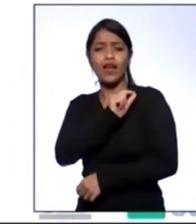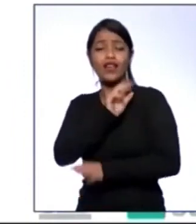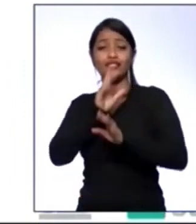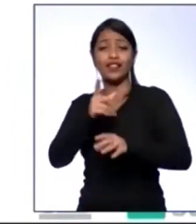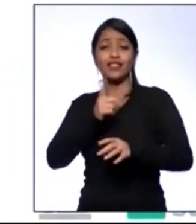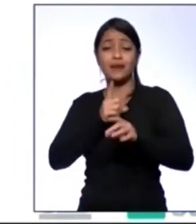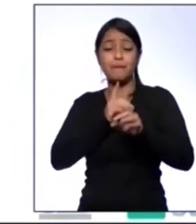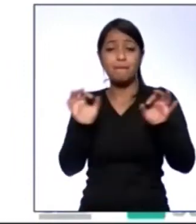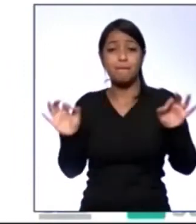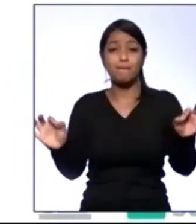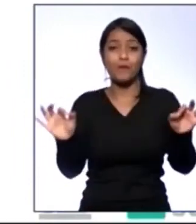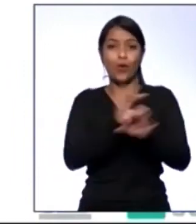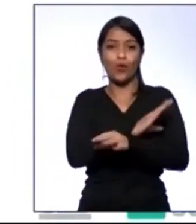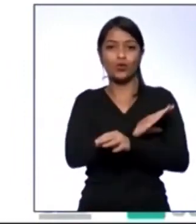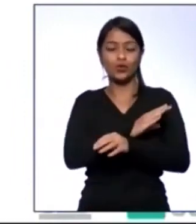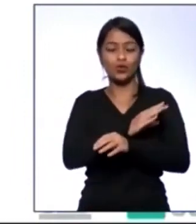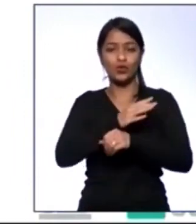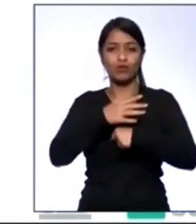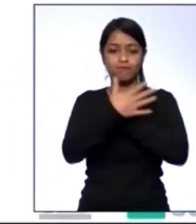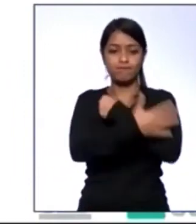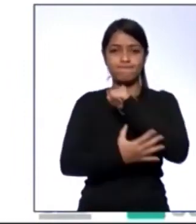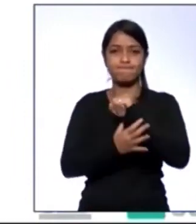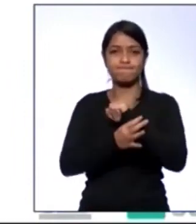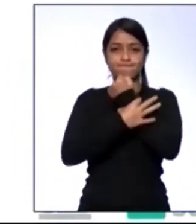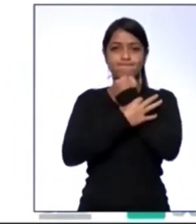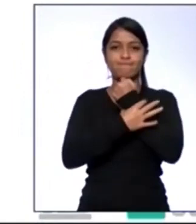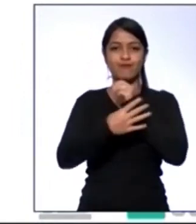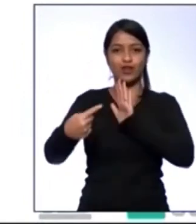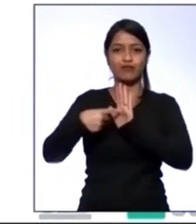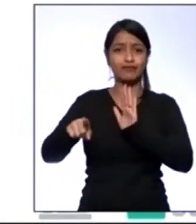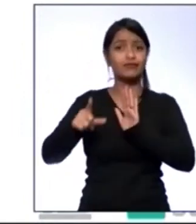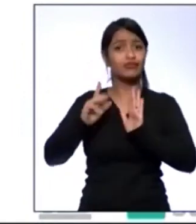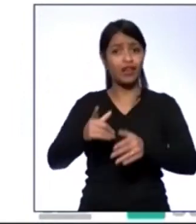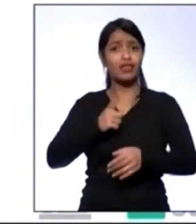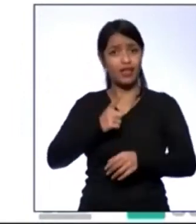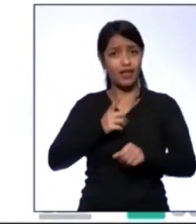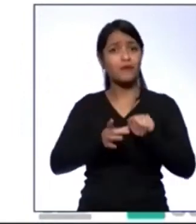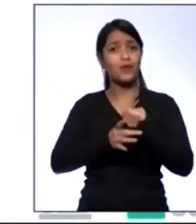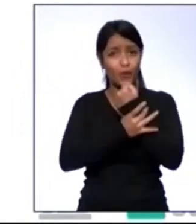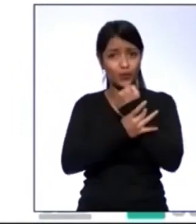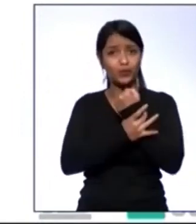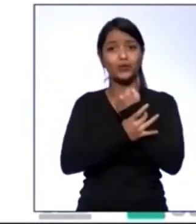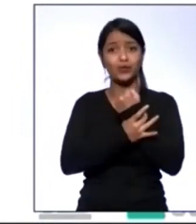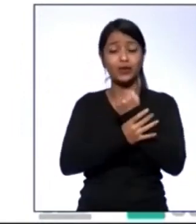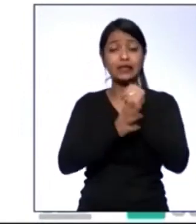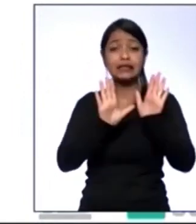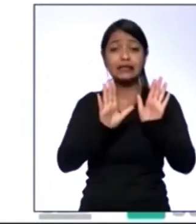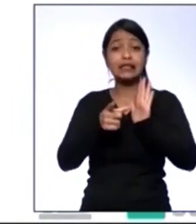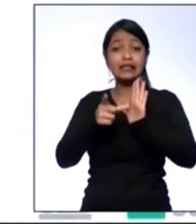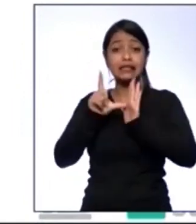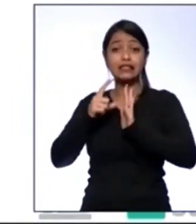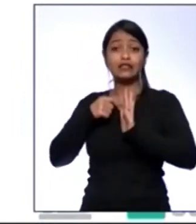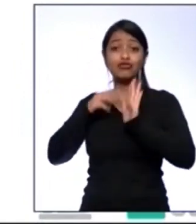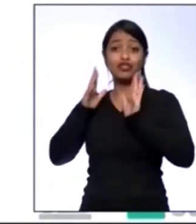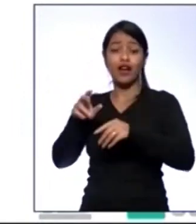pronto. O anticorpo pronto. Depois que o indivíduo já entrou em contato com o